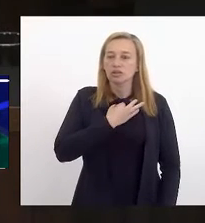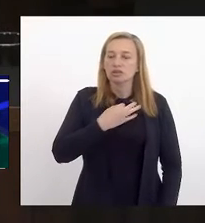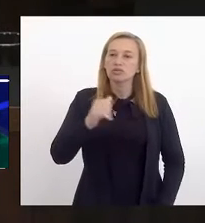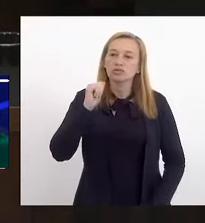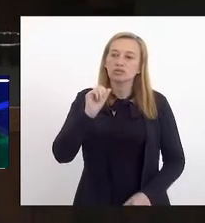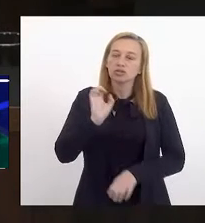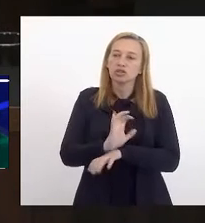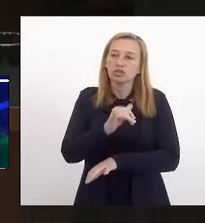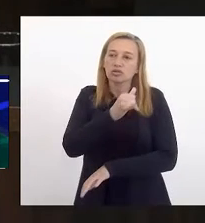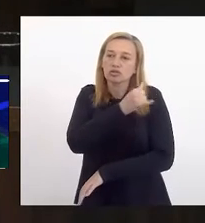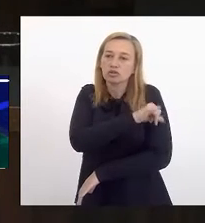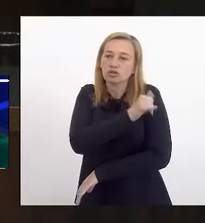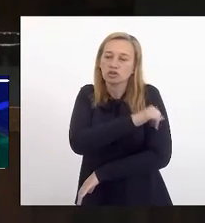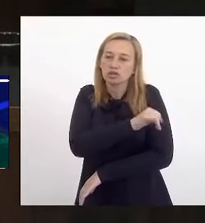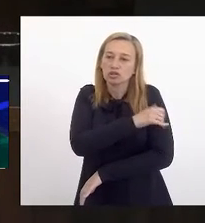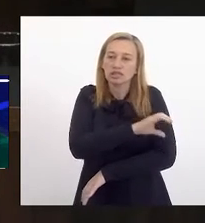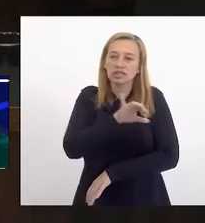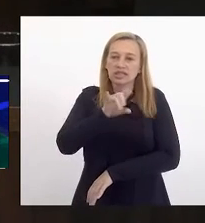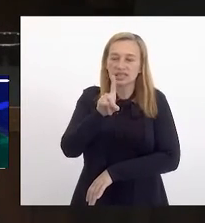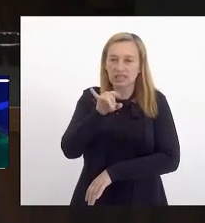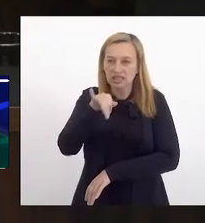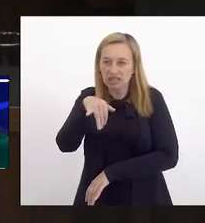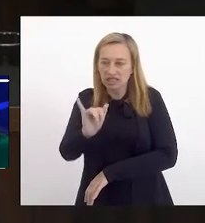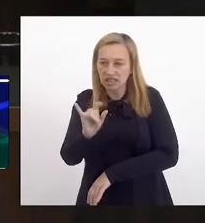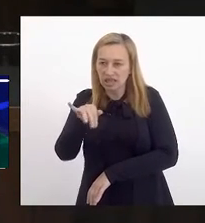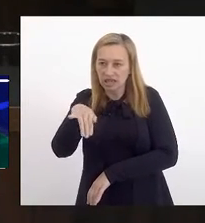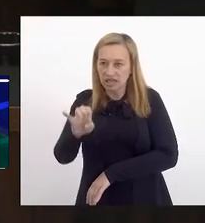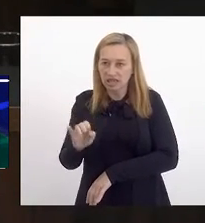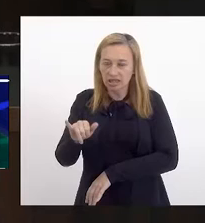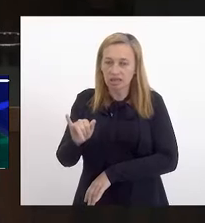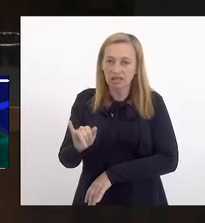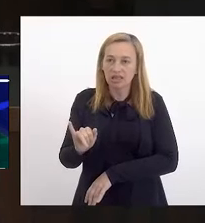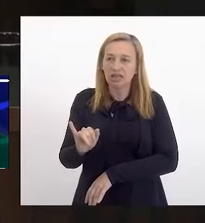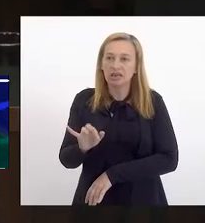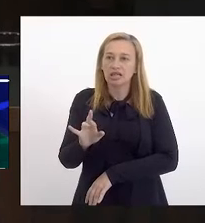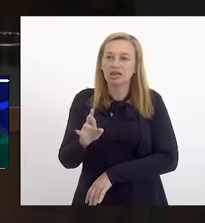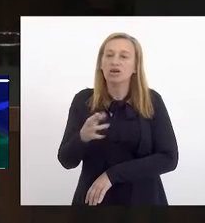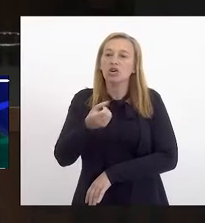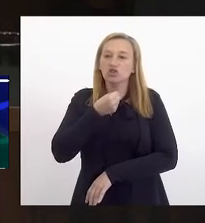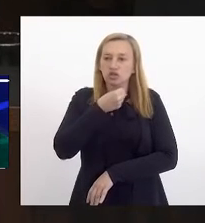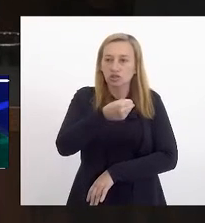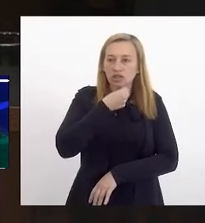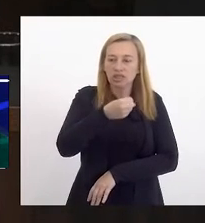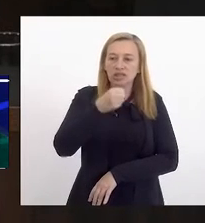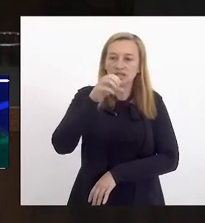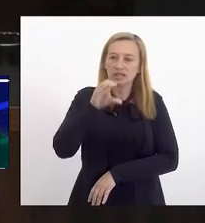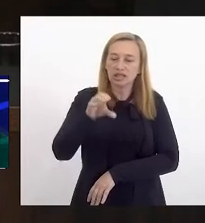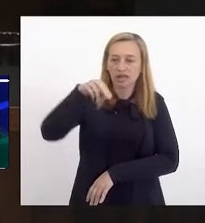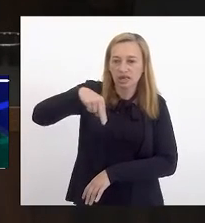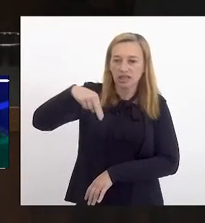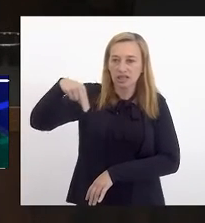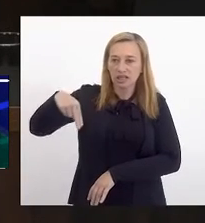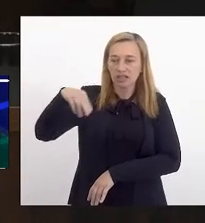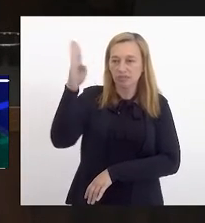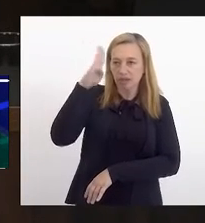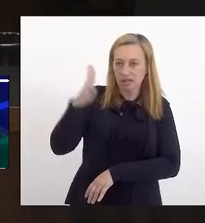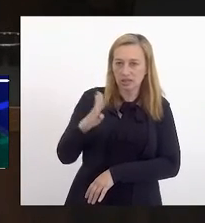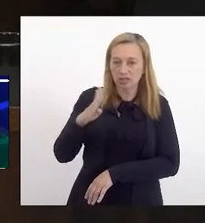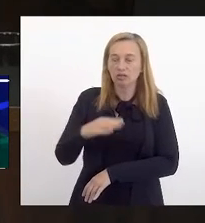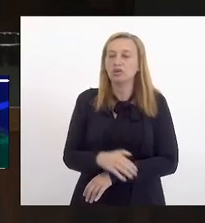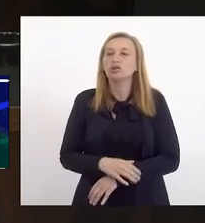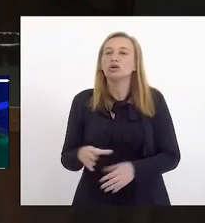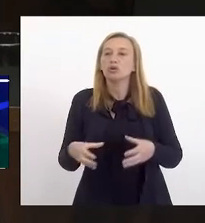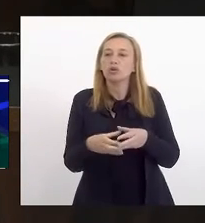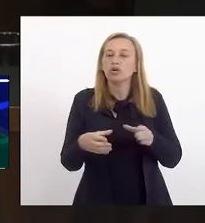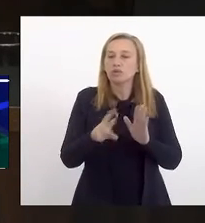Rio de Janeiro ao senhor Sidney Lolasco Rezende, jornalista da CNN Brasil. Parecer da